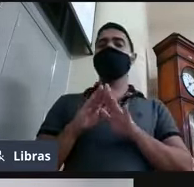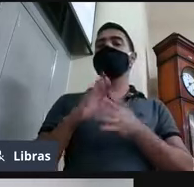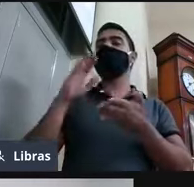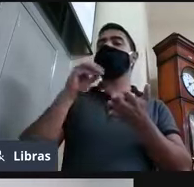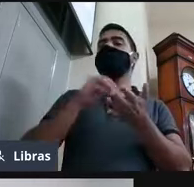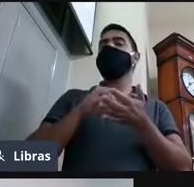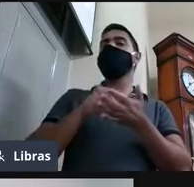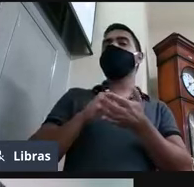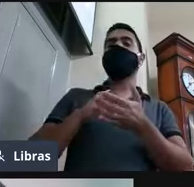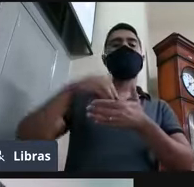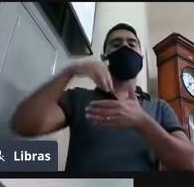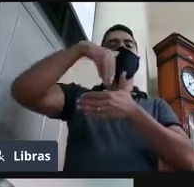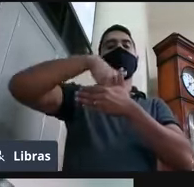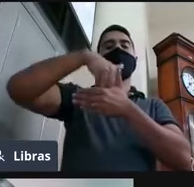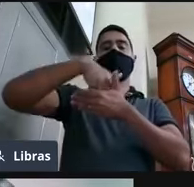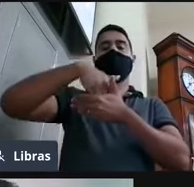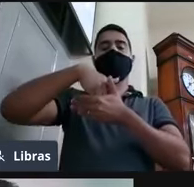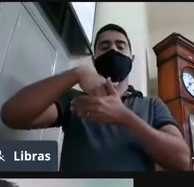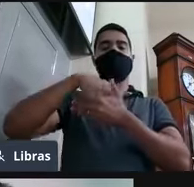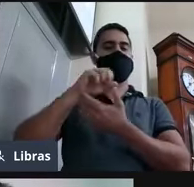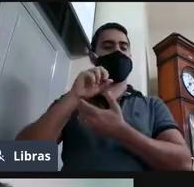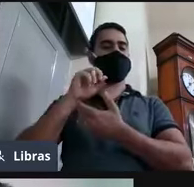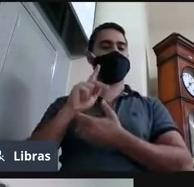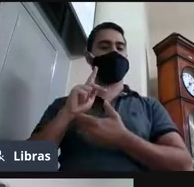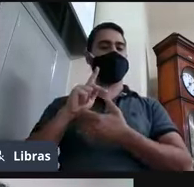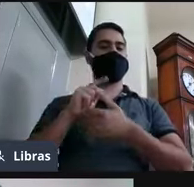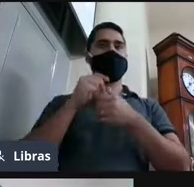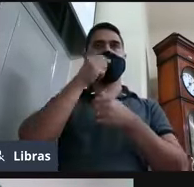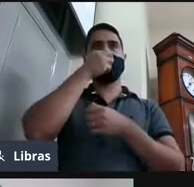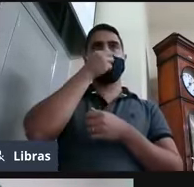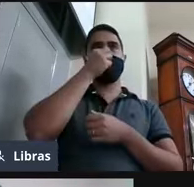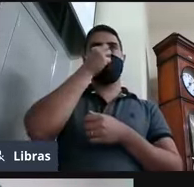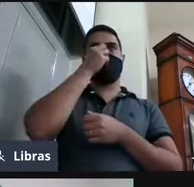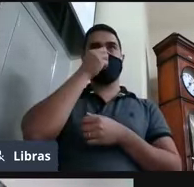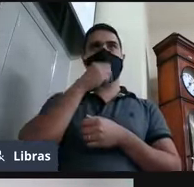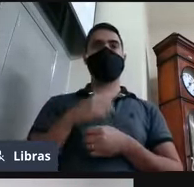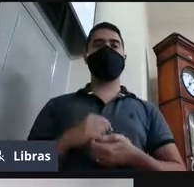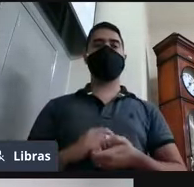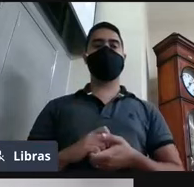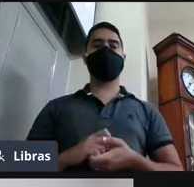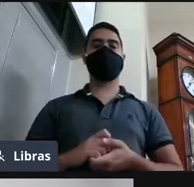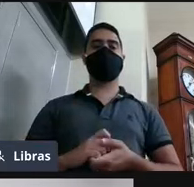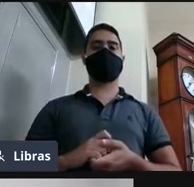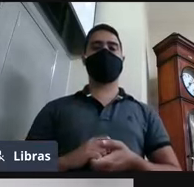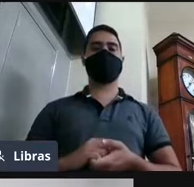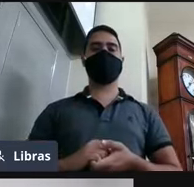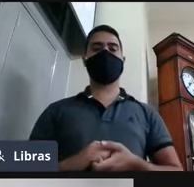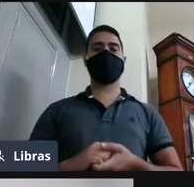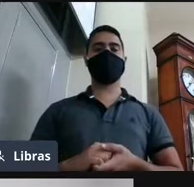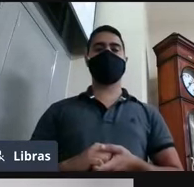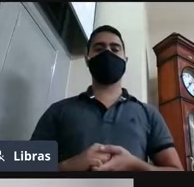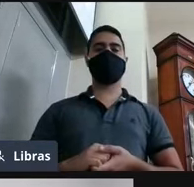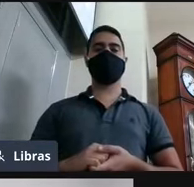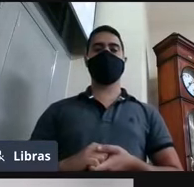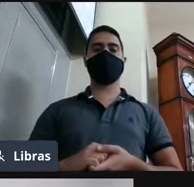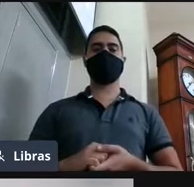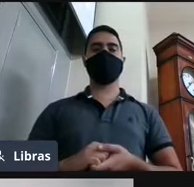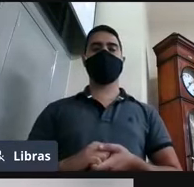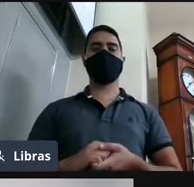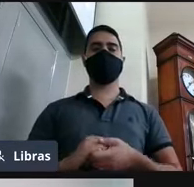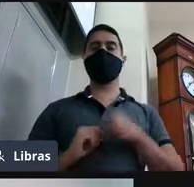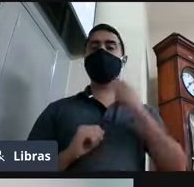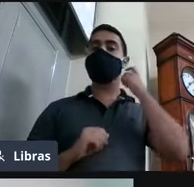ausente da votação da matéria. E fique repetindo, deixando